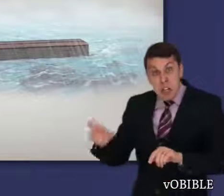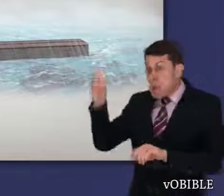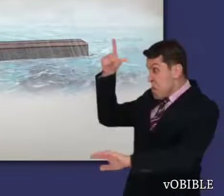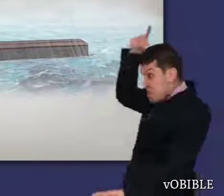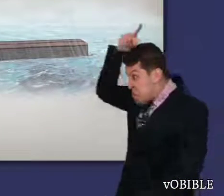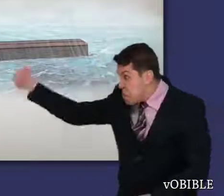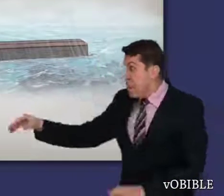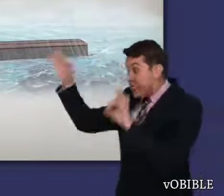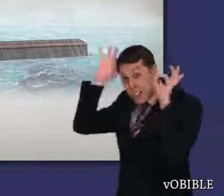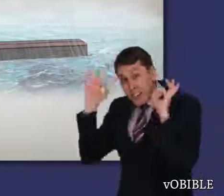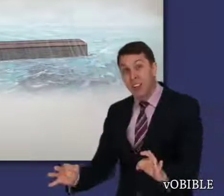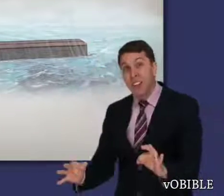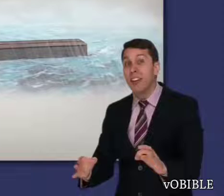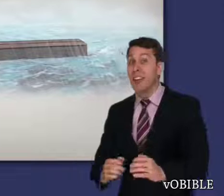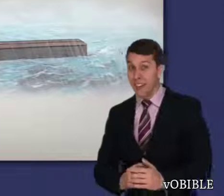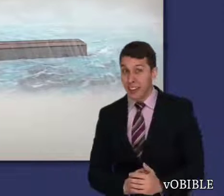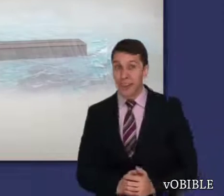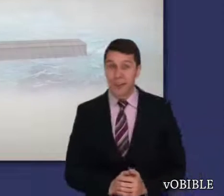Noé.